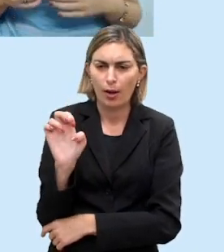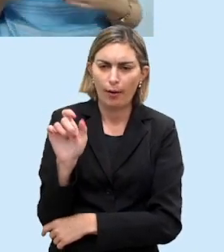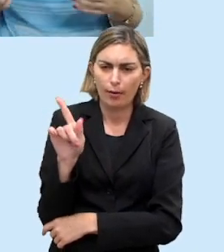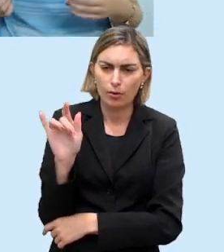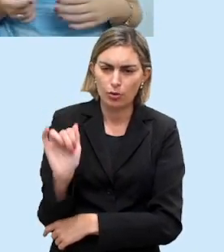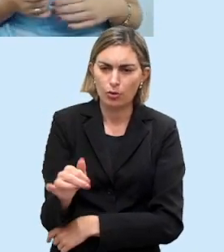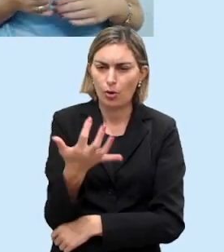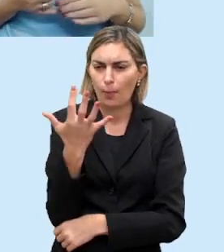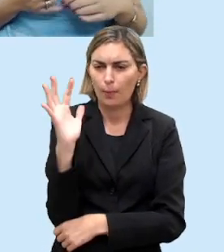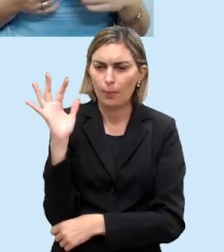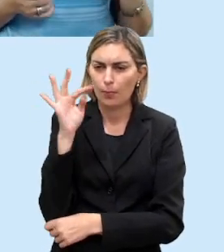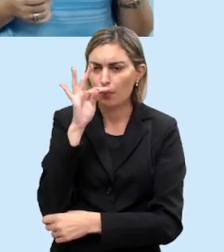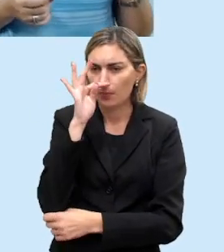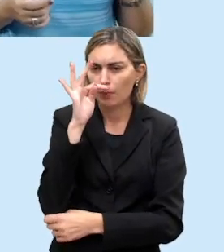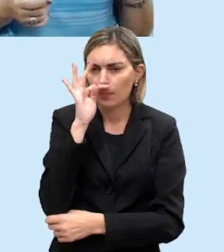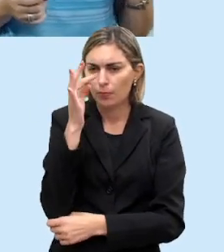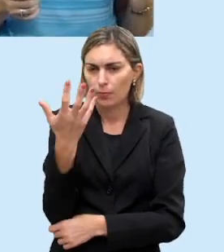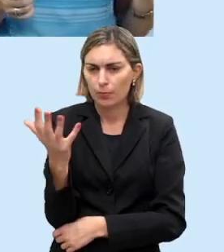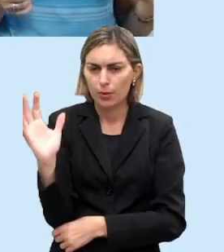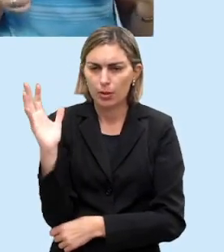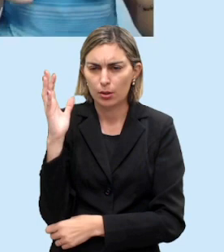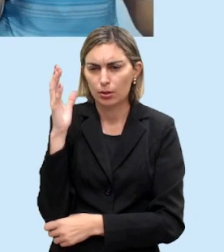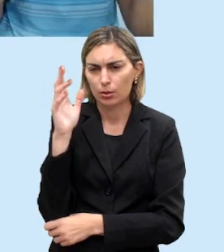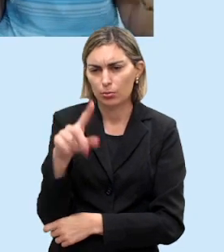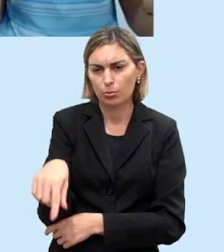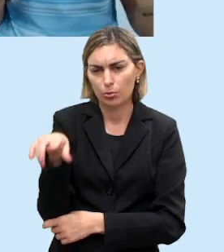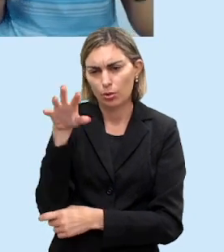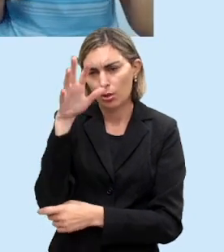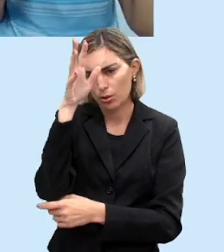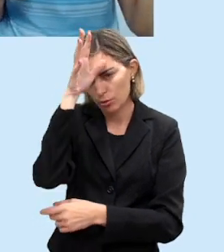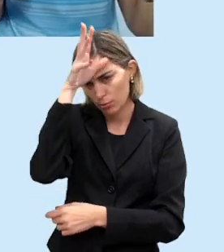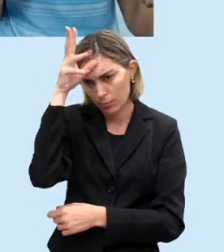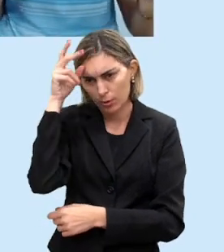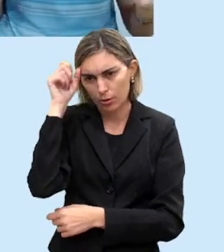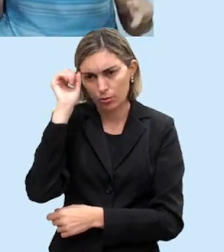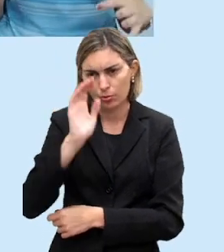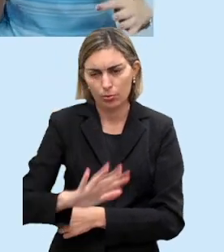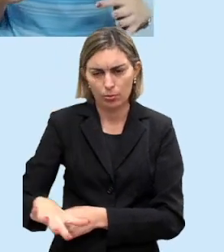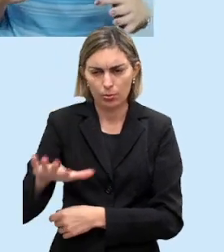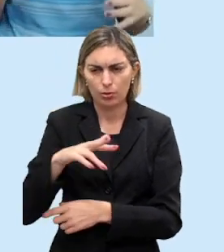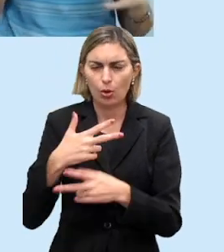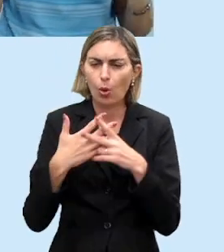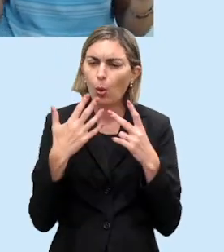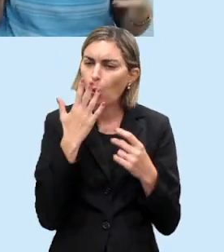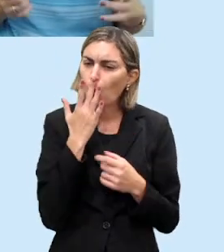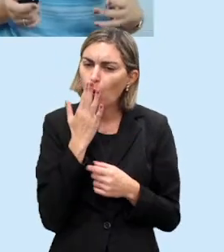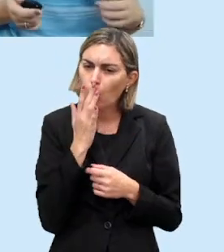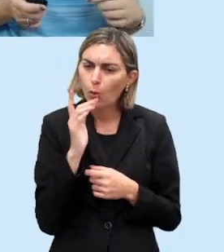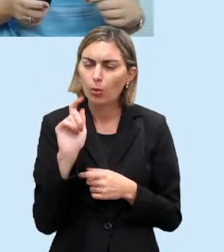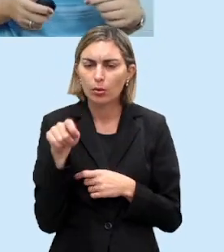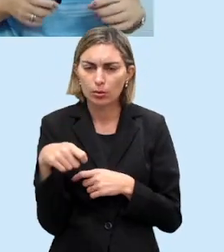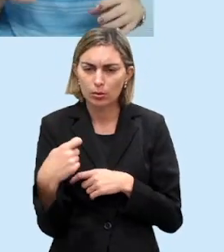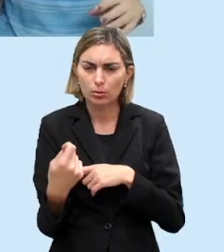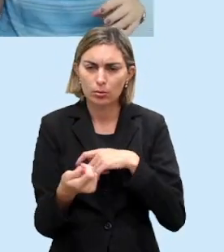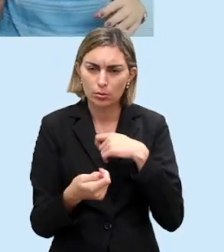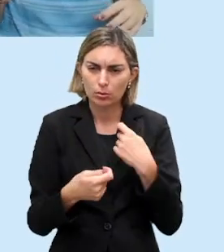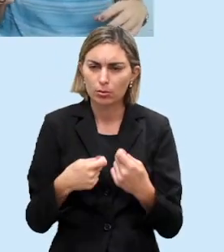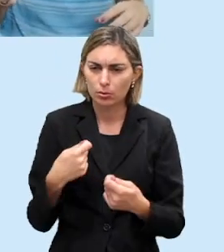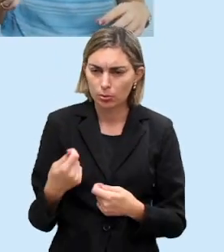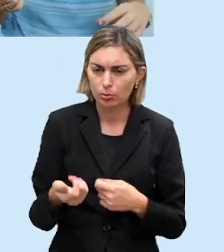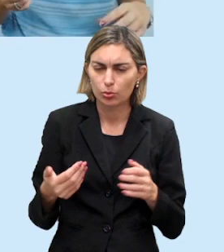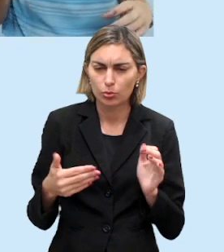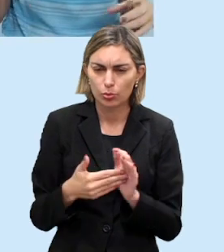é? Lá na região amazônica. Então veja que ele faz isso a partir de cores e de formas. O